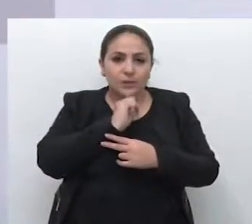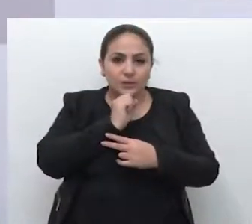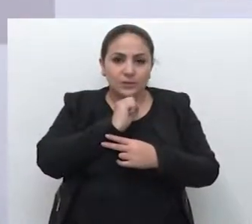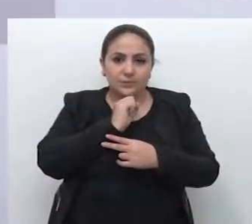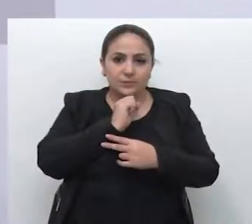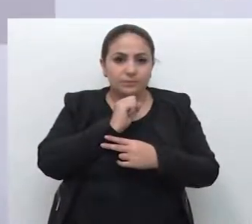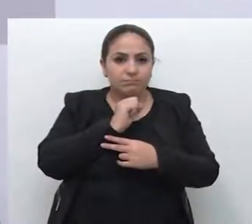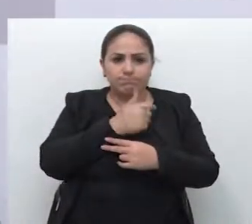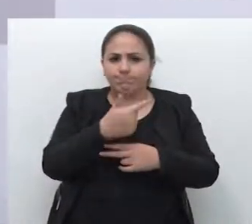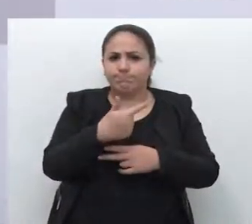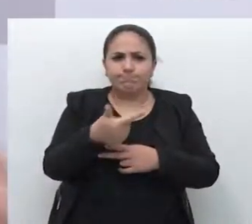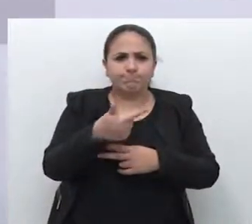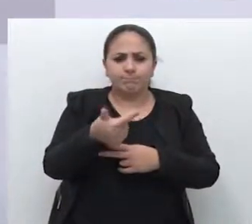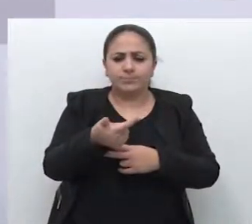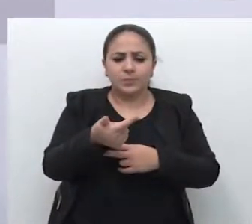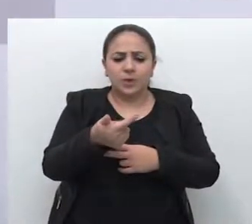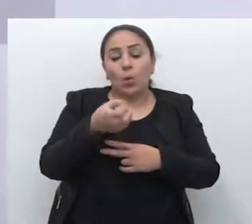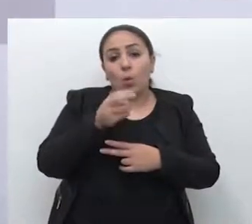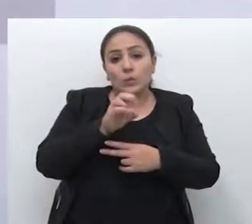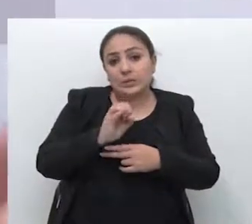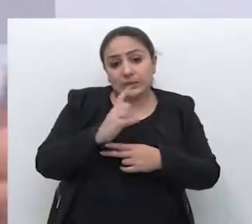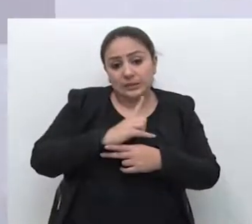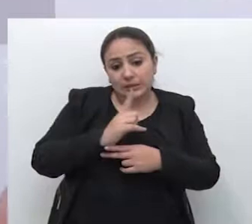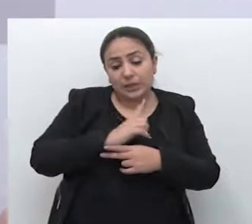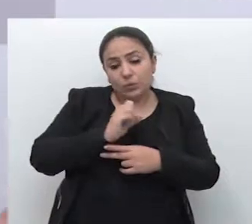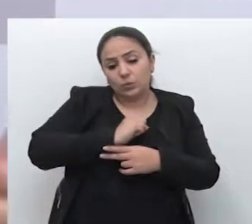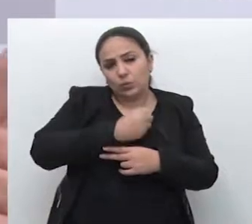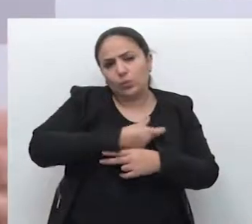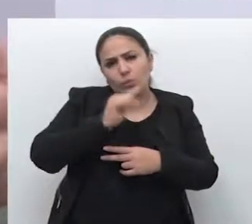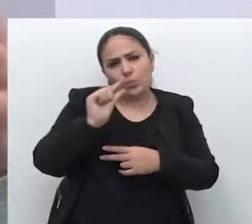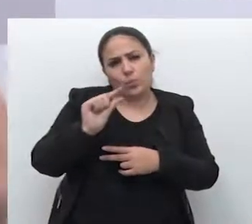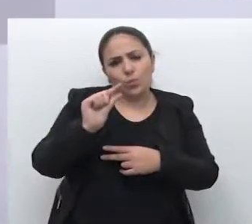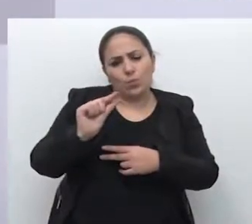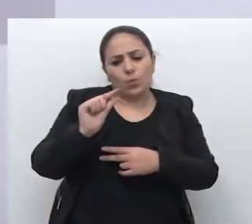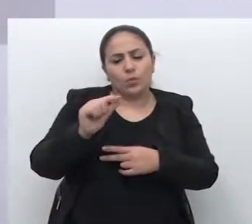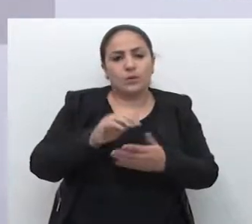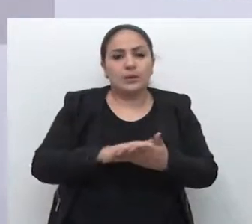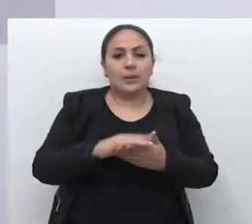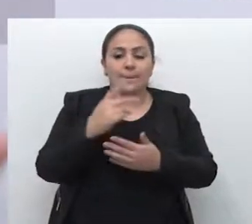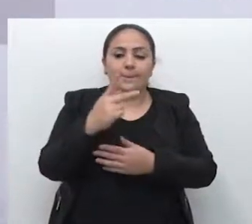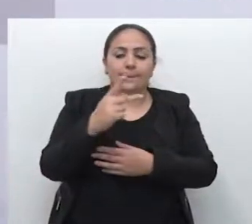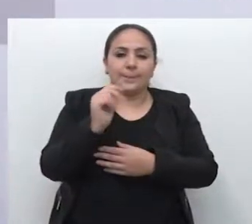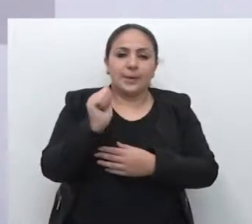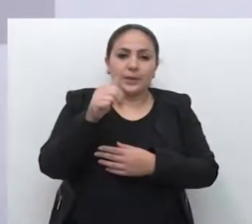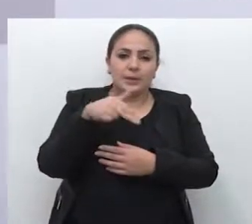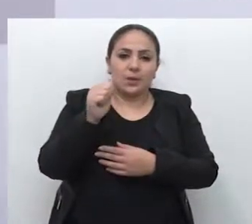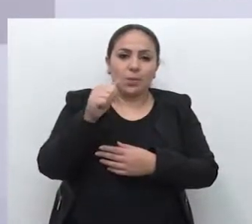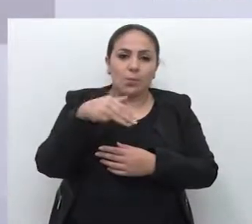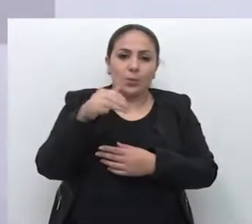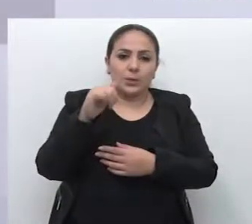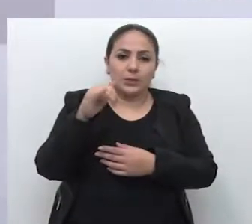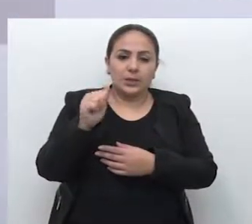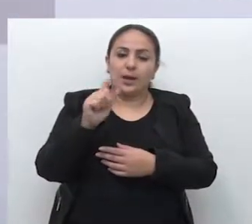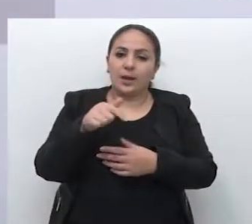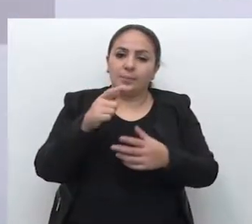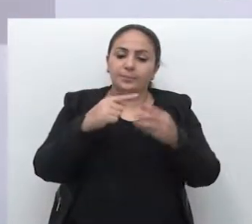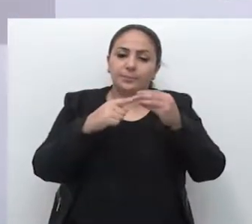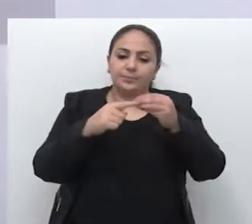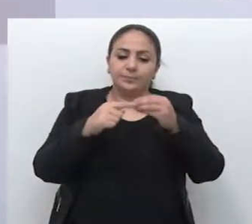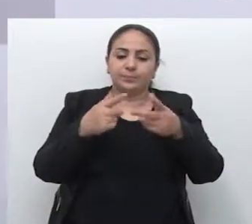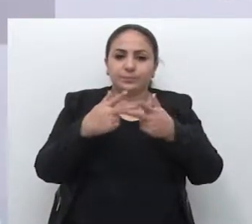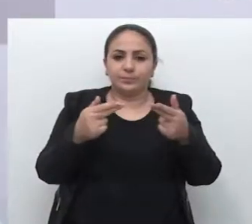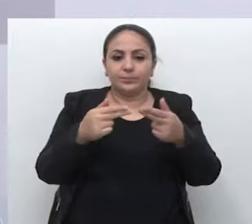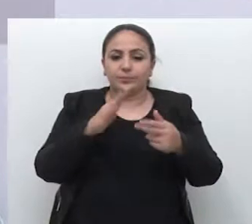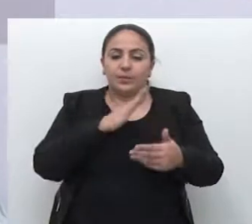idosos não tenham, ou se tenham, seja um número muito pequeno de pneumonia, que é um